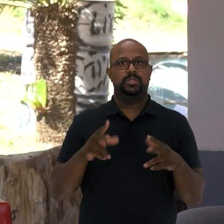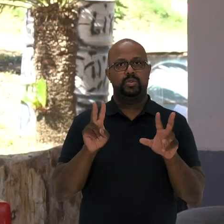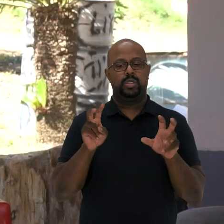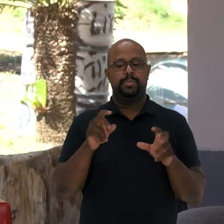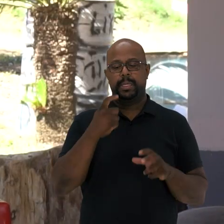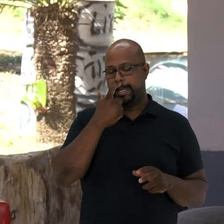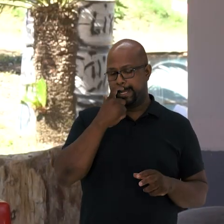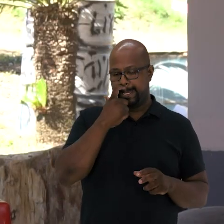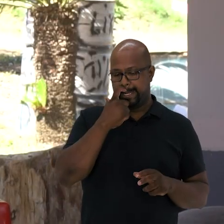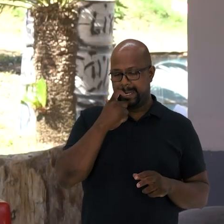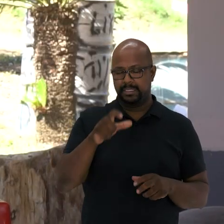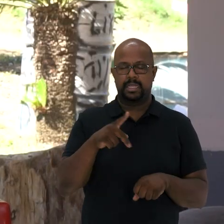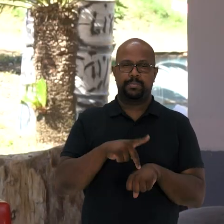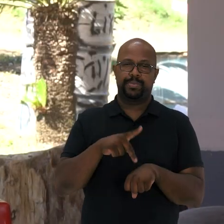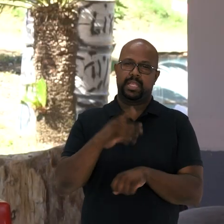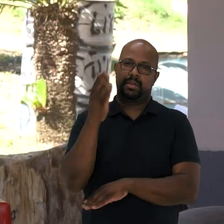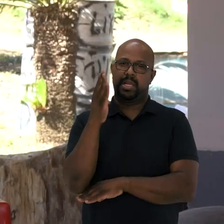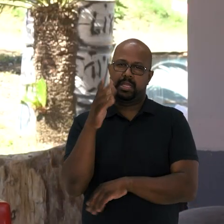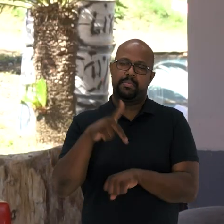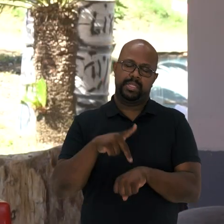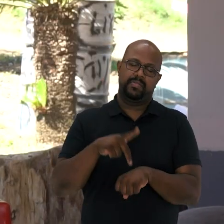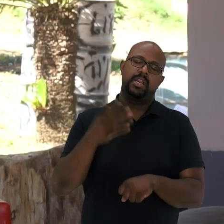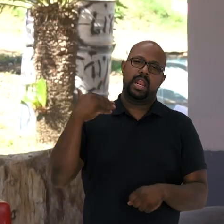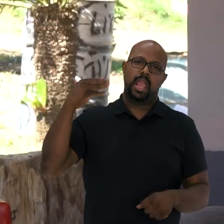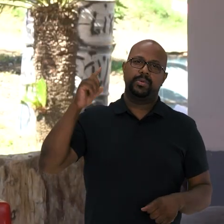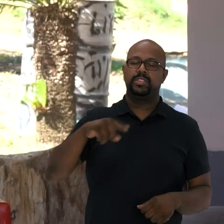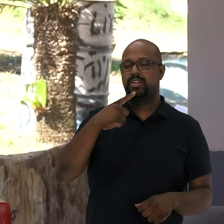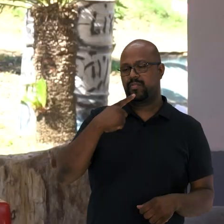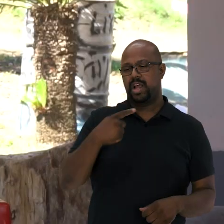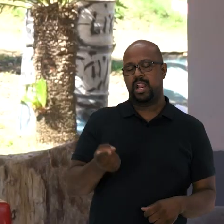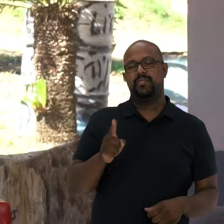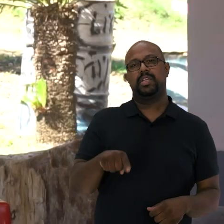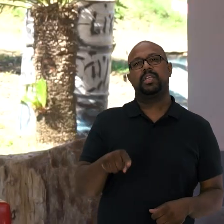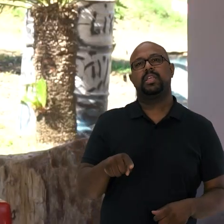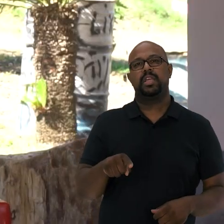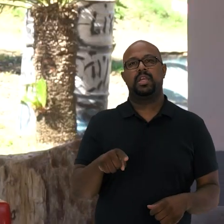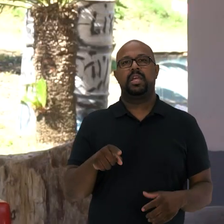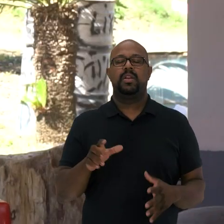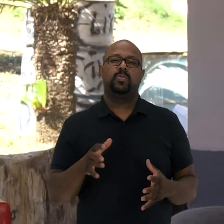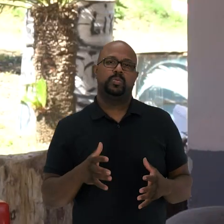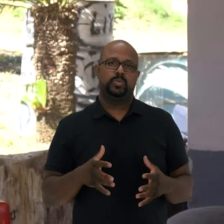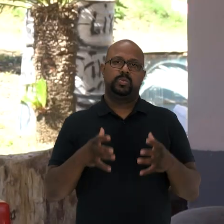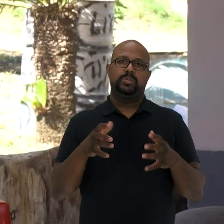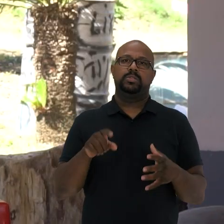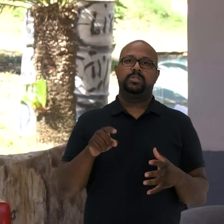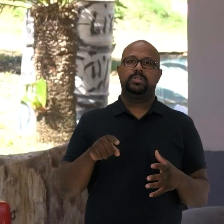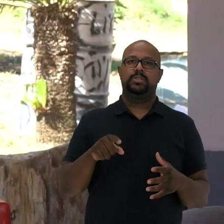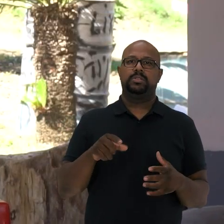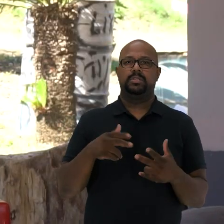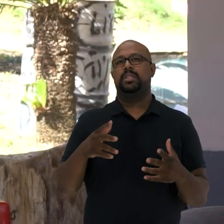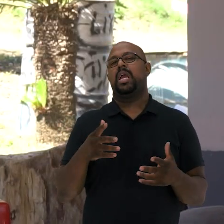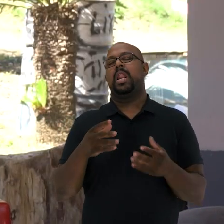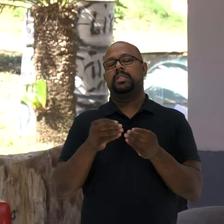bastante sobre essa pedra madeira petrificada, que na época a gente tinha ela como um estrovo, não